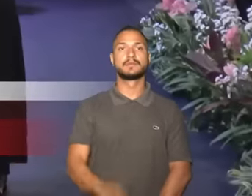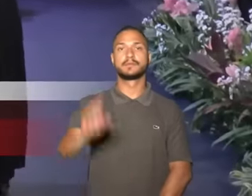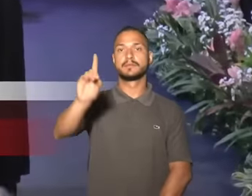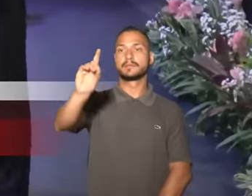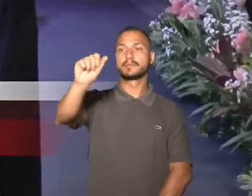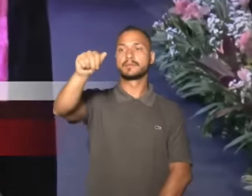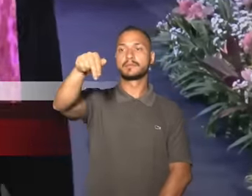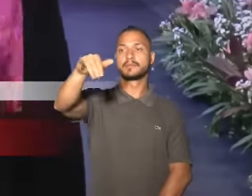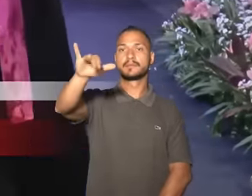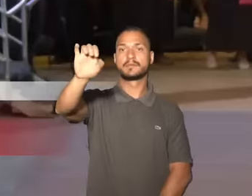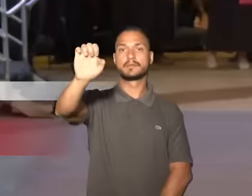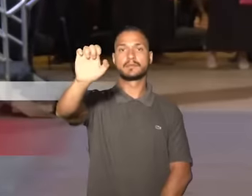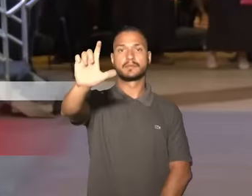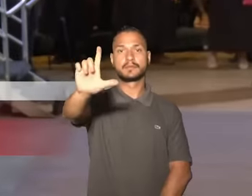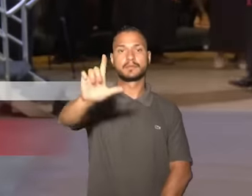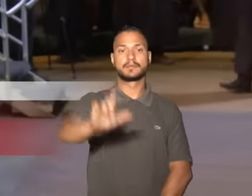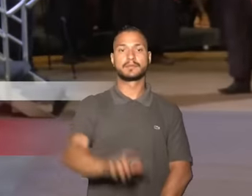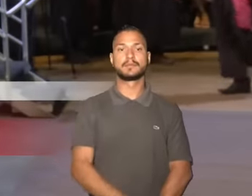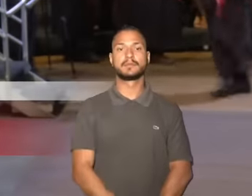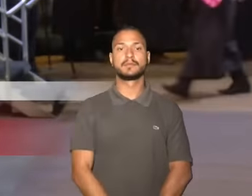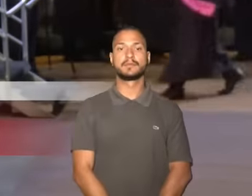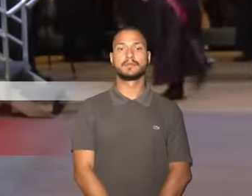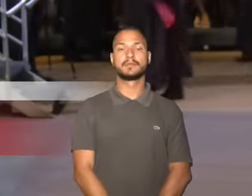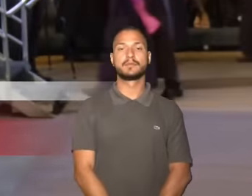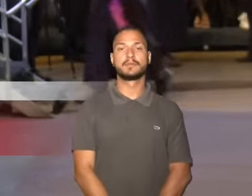Raniel Barbosa Chaves.